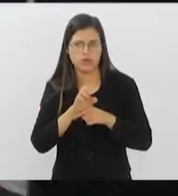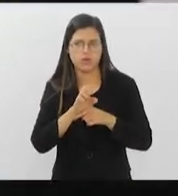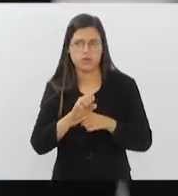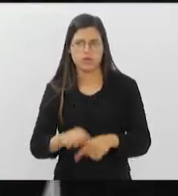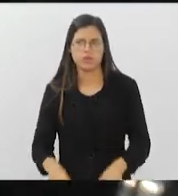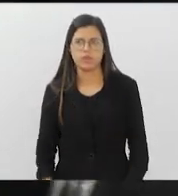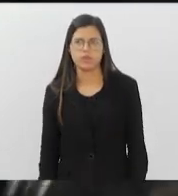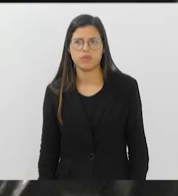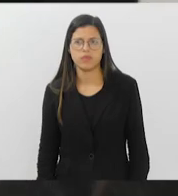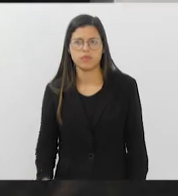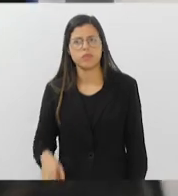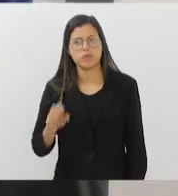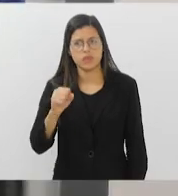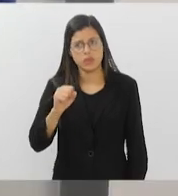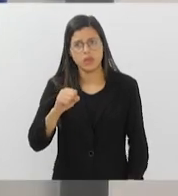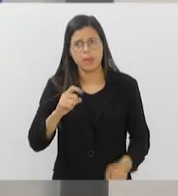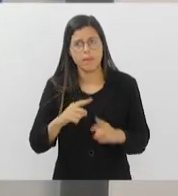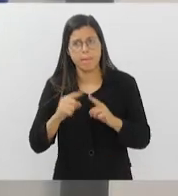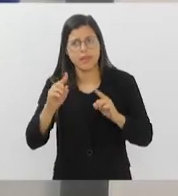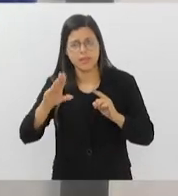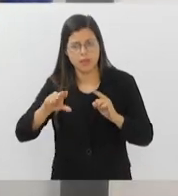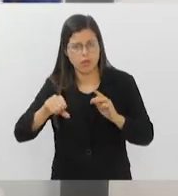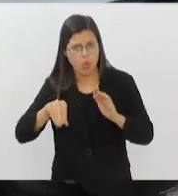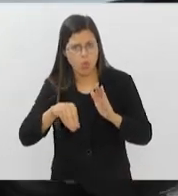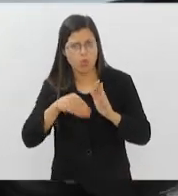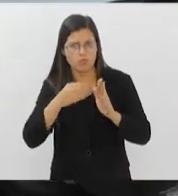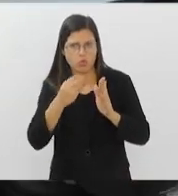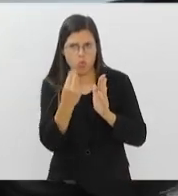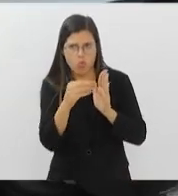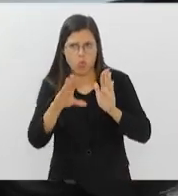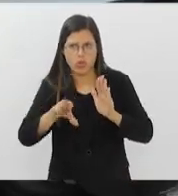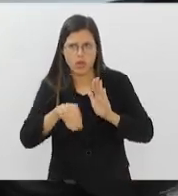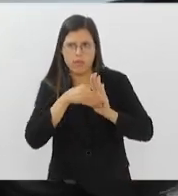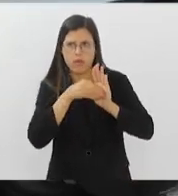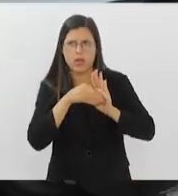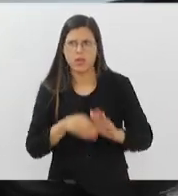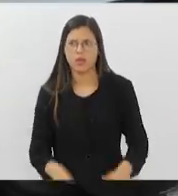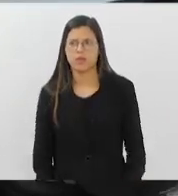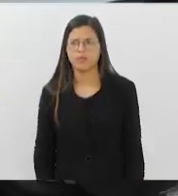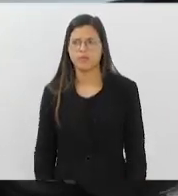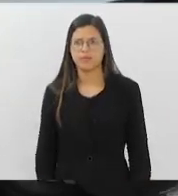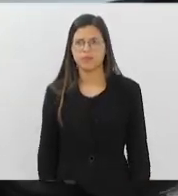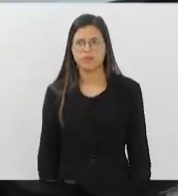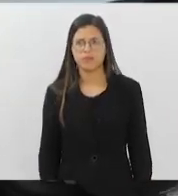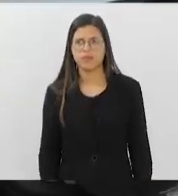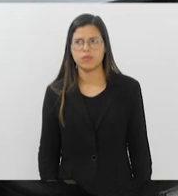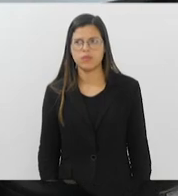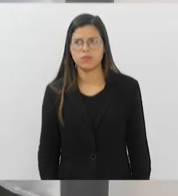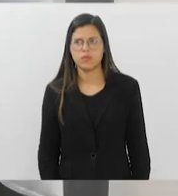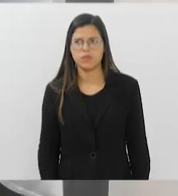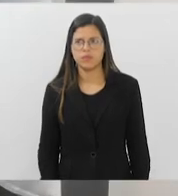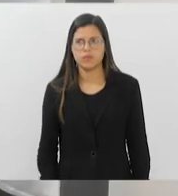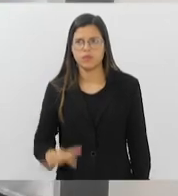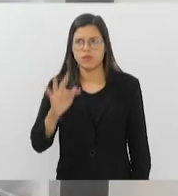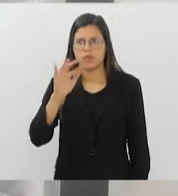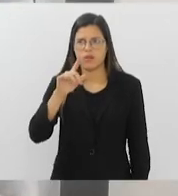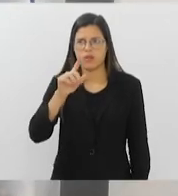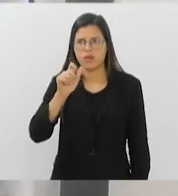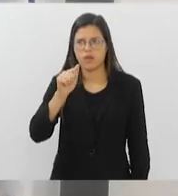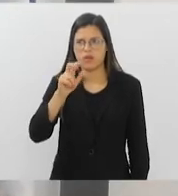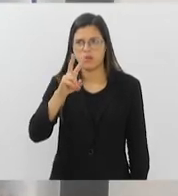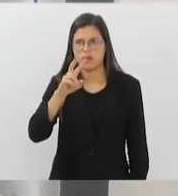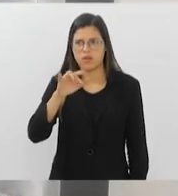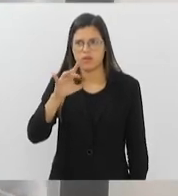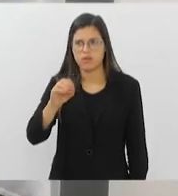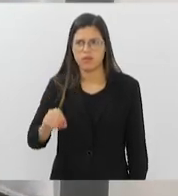ela está citando na emenda. A emenda dela cita. É o próprio Flávio Serafini, o próprio deputado Flávio. É o próprio